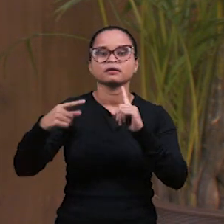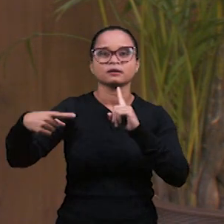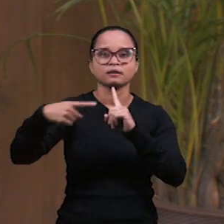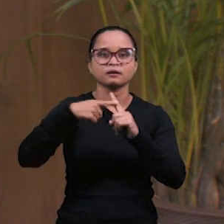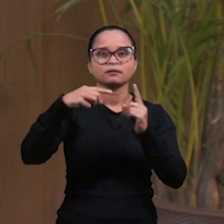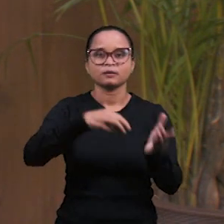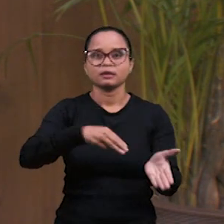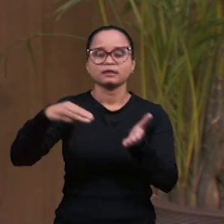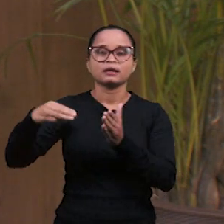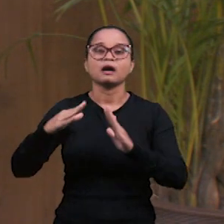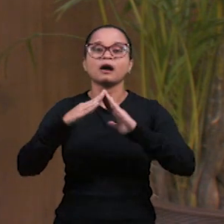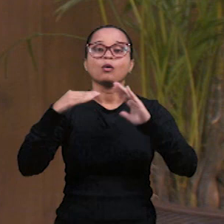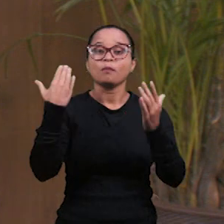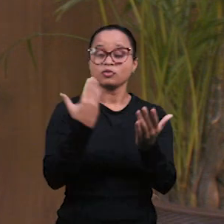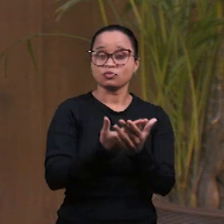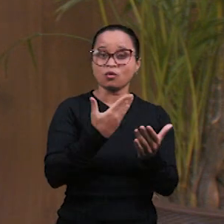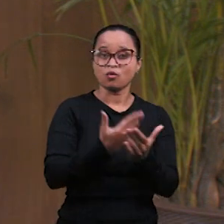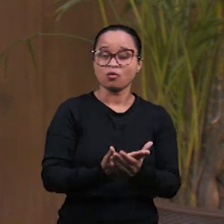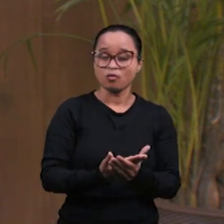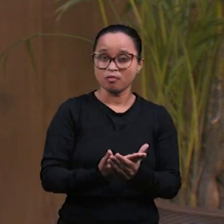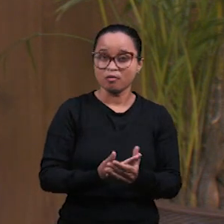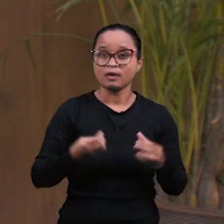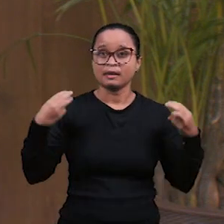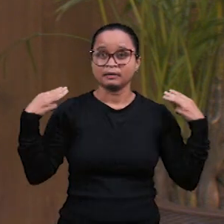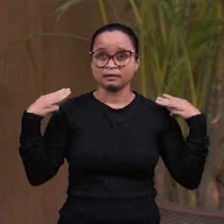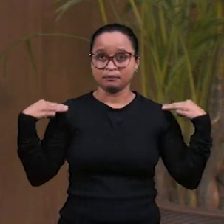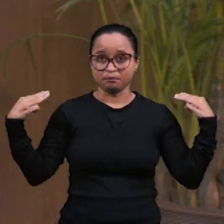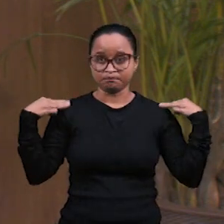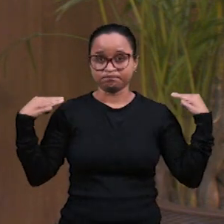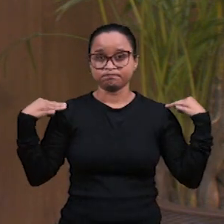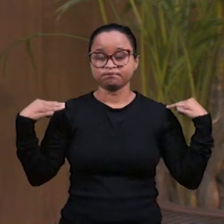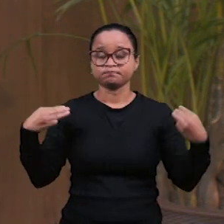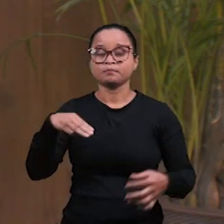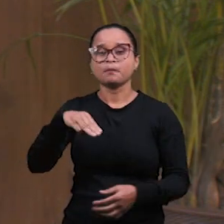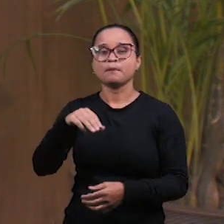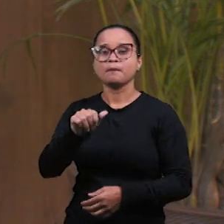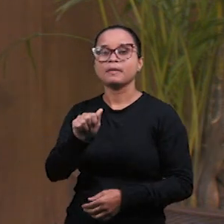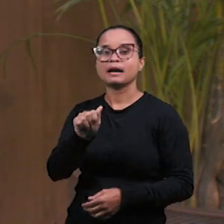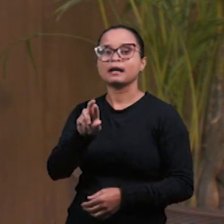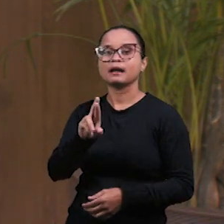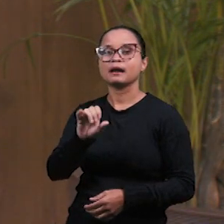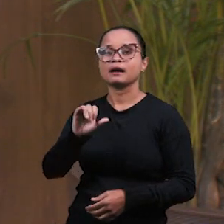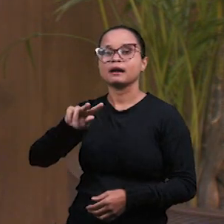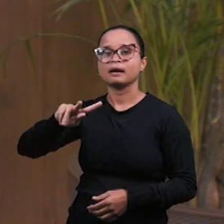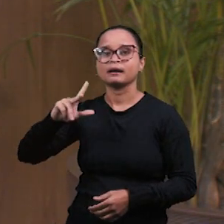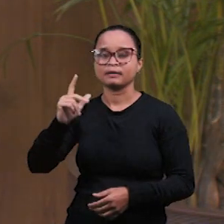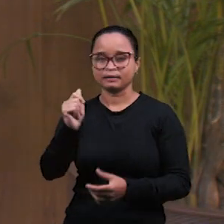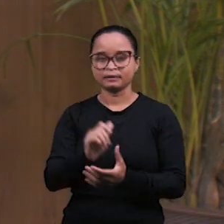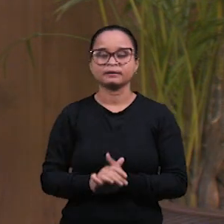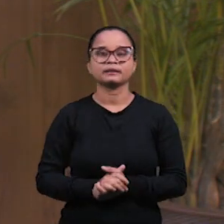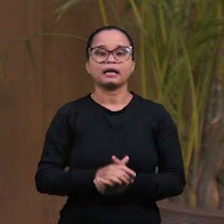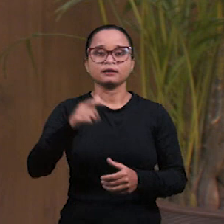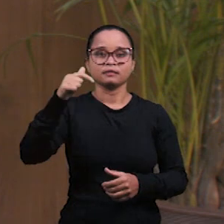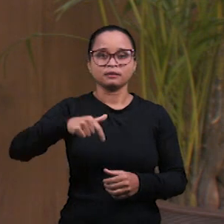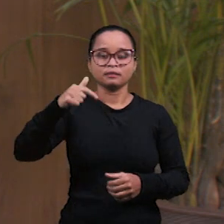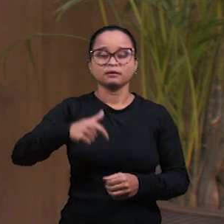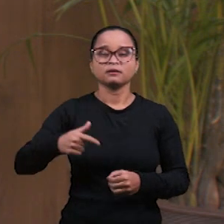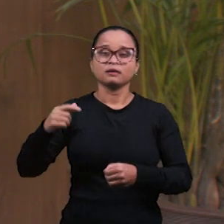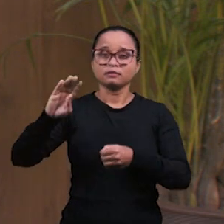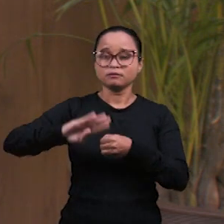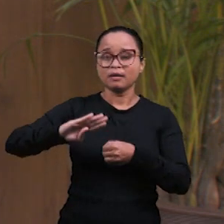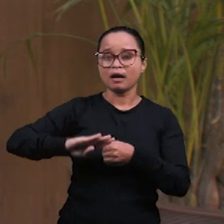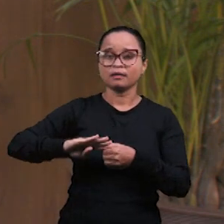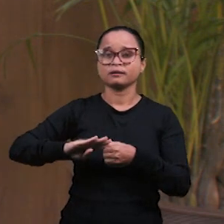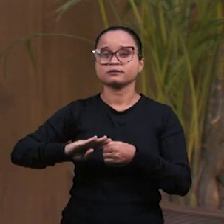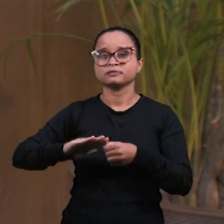escola da Marinha, que fica aqui no bairro, bairro conhecido como Bairro da Prainha, em Vila Velha. E nós tivemos a oportunidade